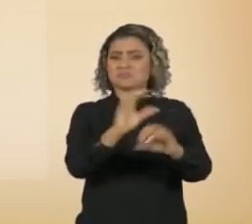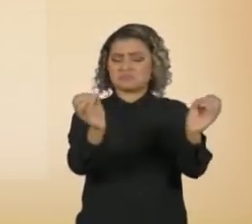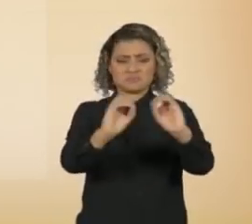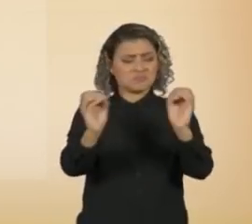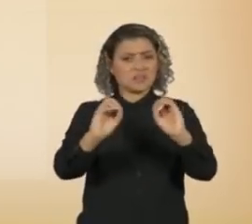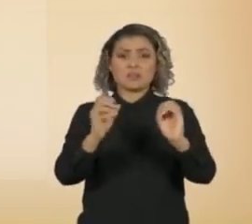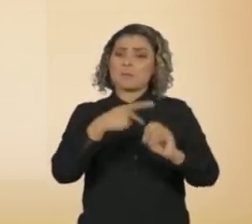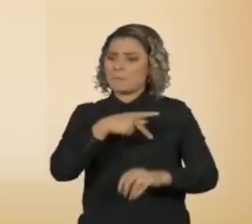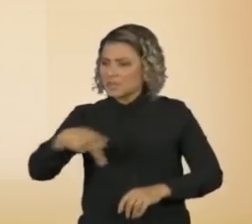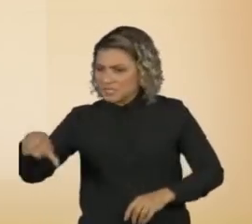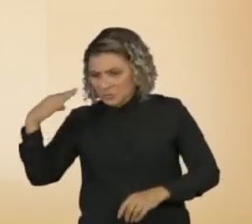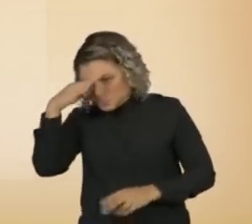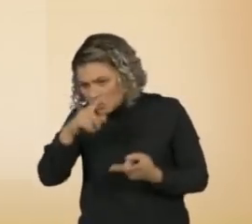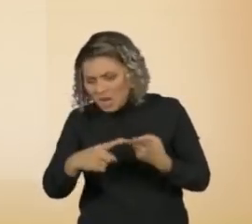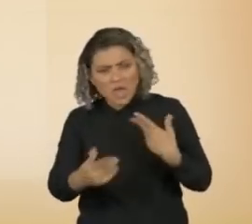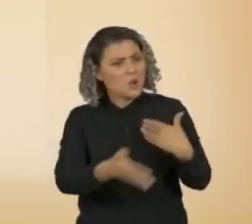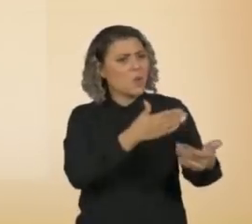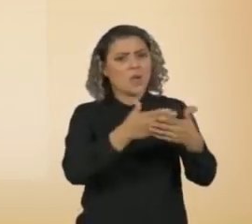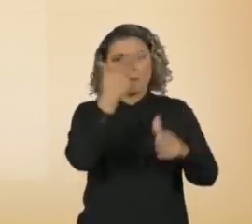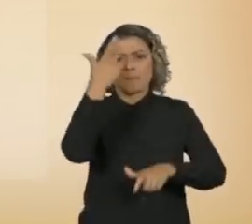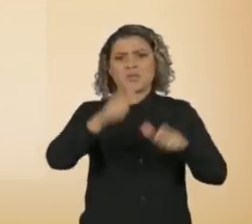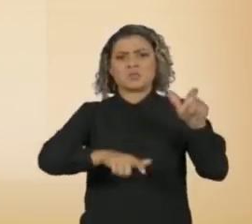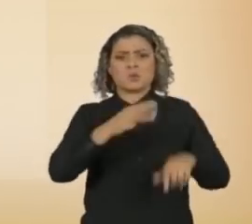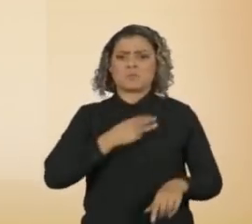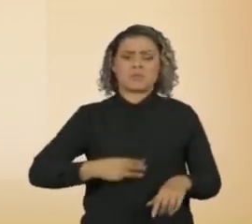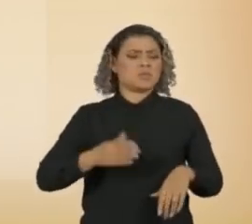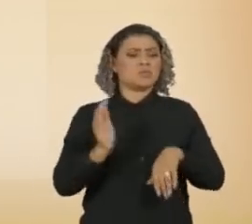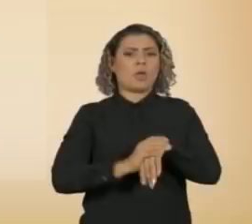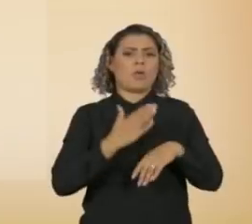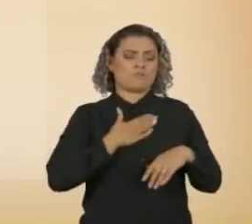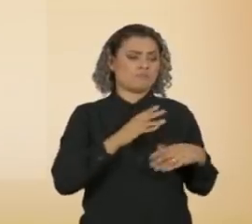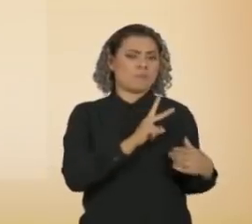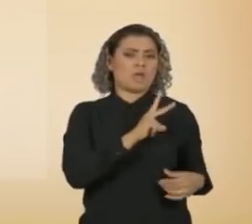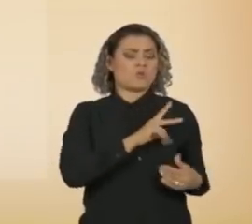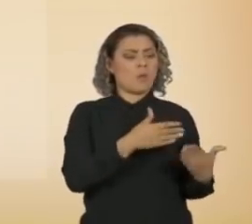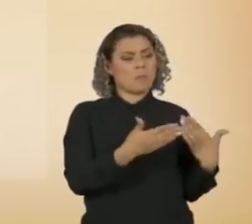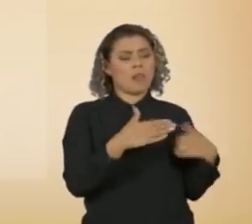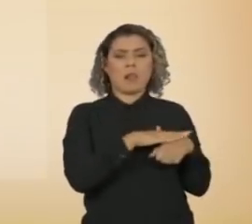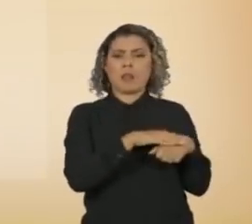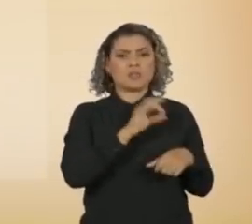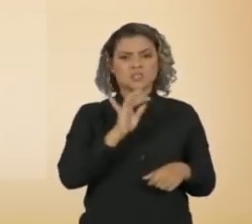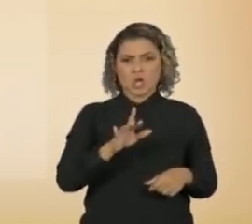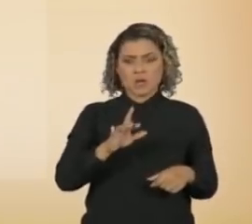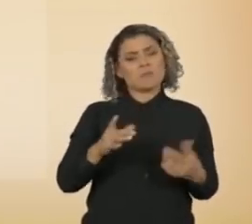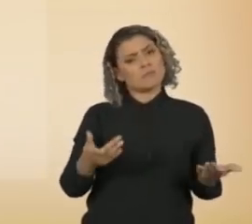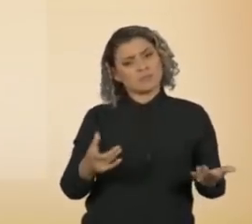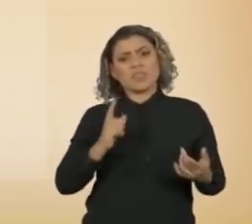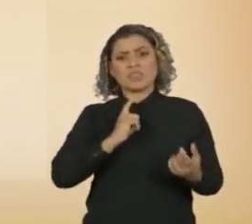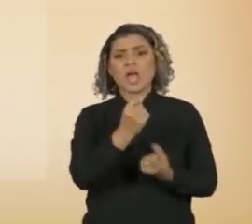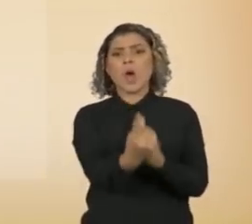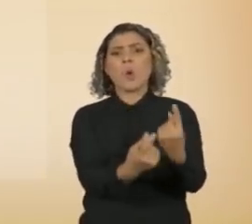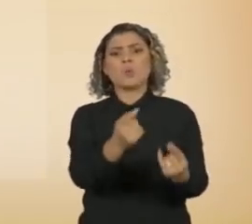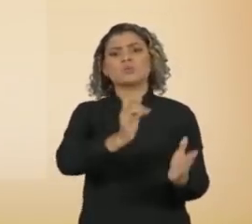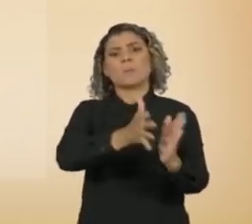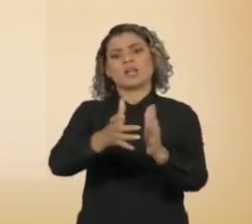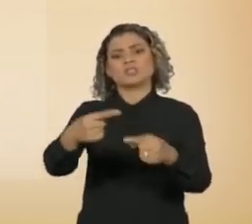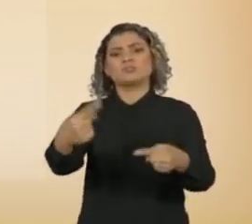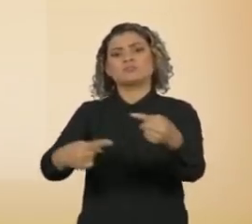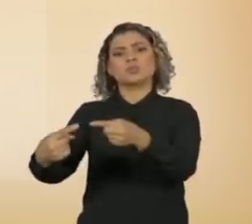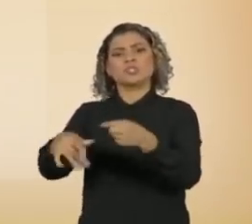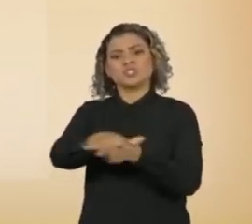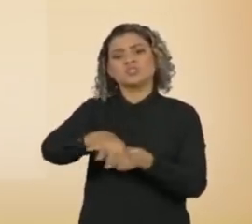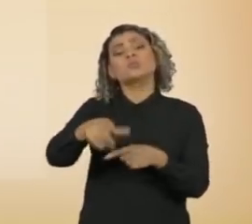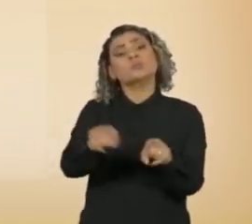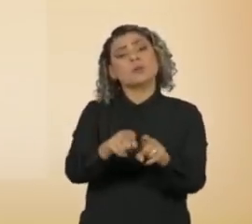seja com o presidente da República ou com outro ministro. Que as insaciáveis reivindicações de alguns parlamentares reduzem